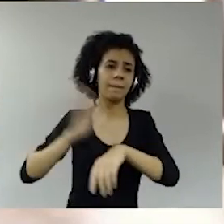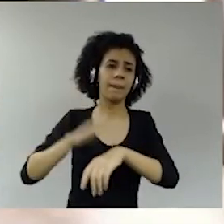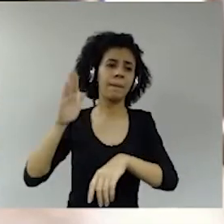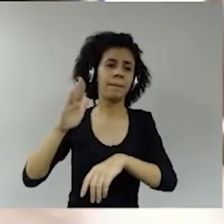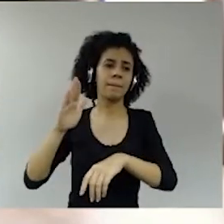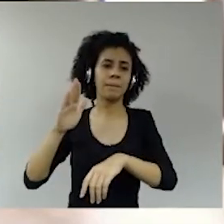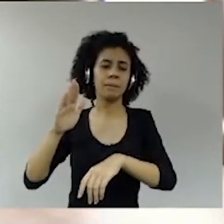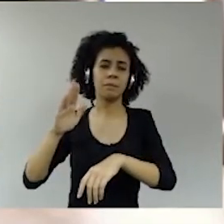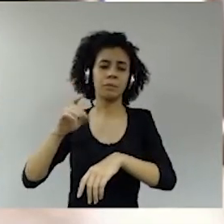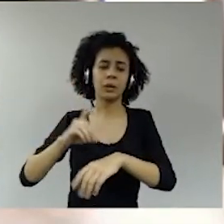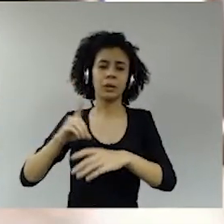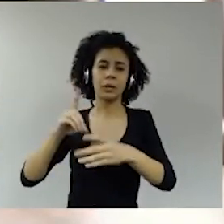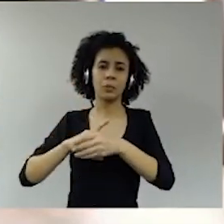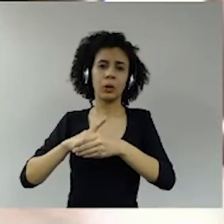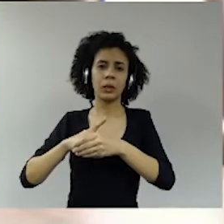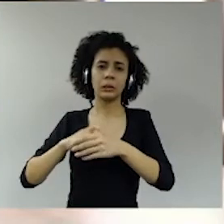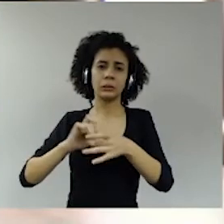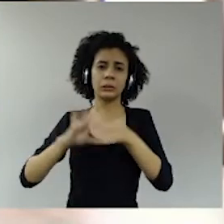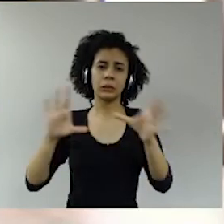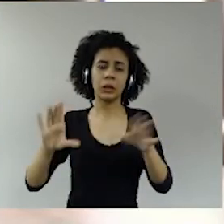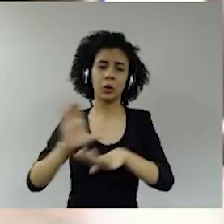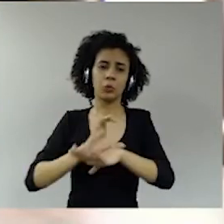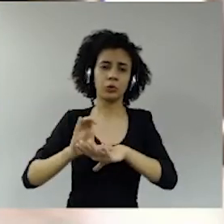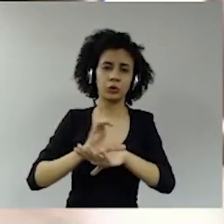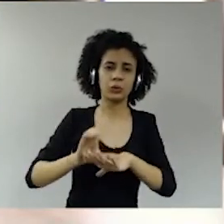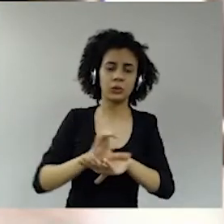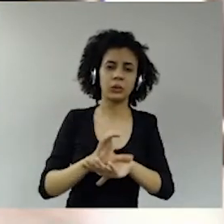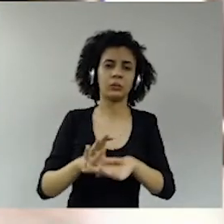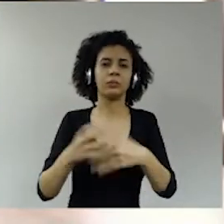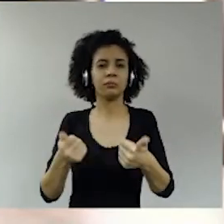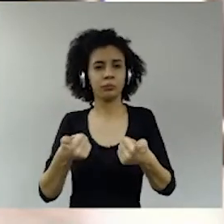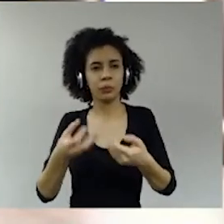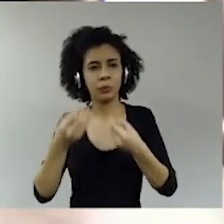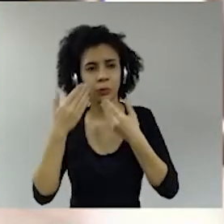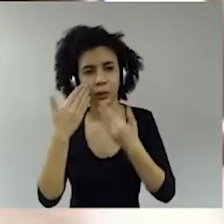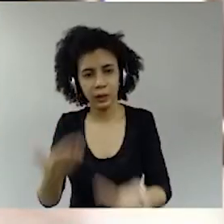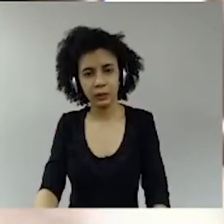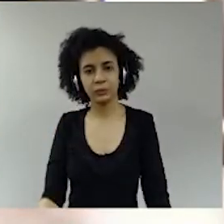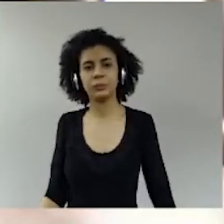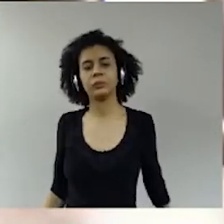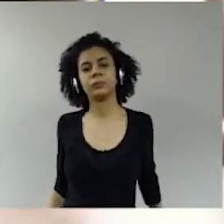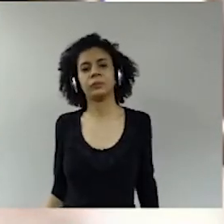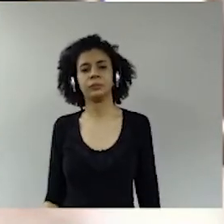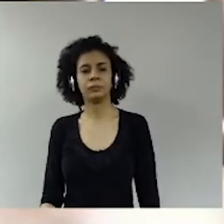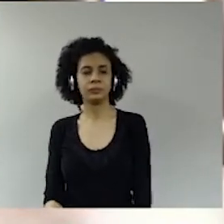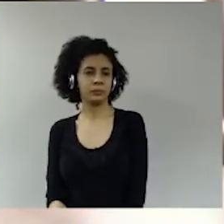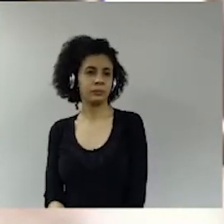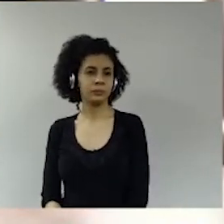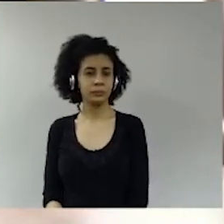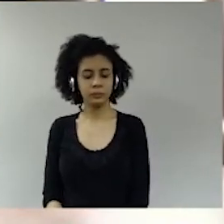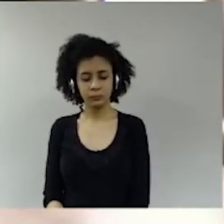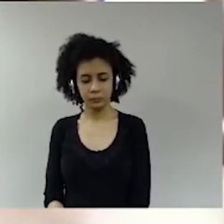o Estado Democrático de Direito, a Constituição e a democracia. É isso, muito obrigado.